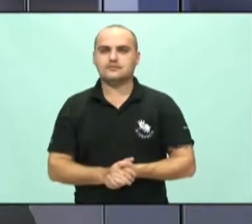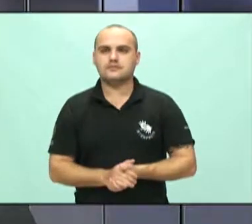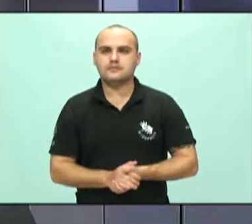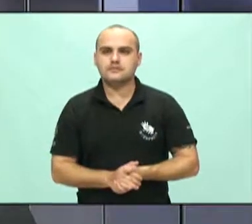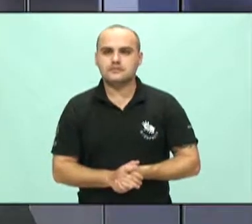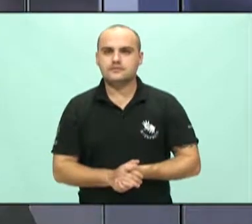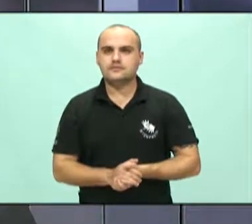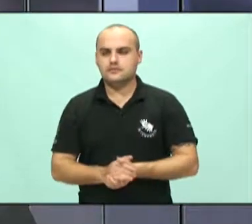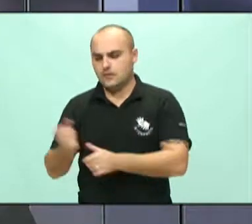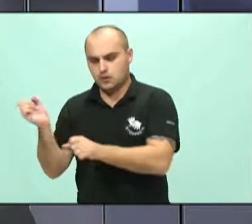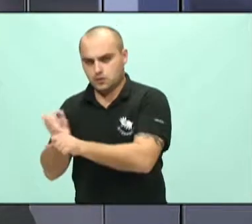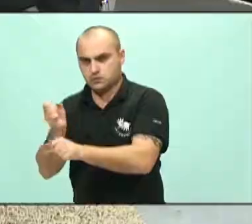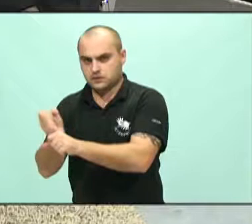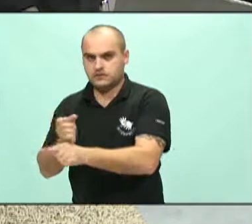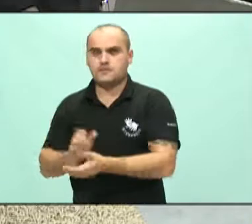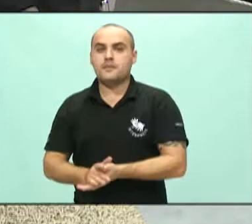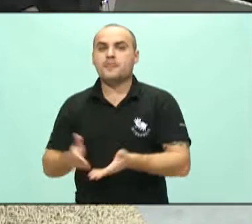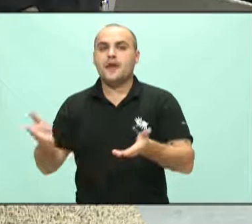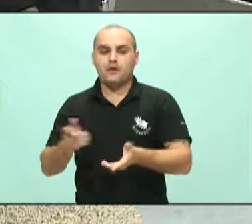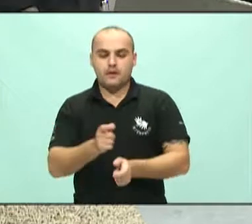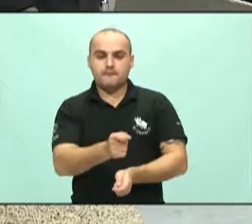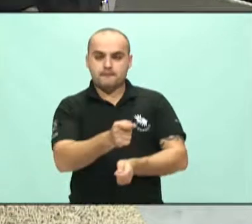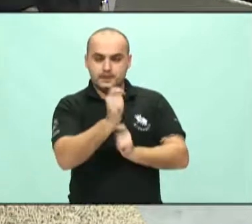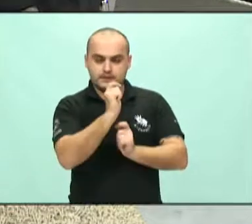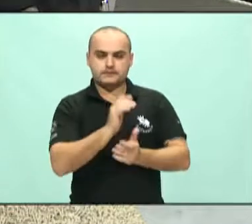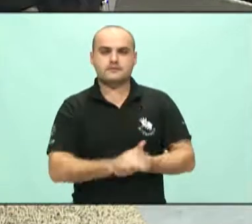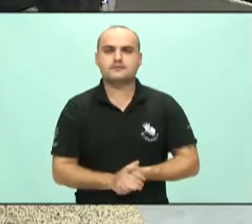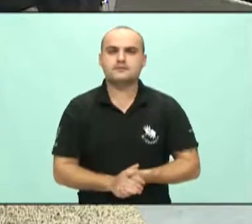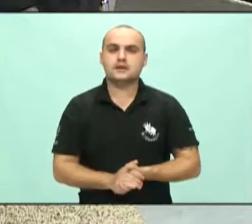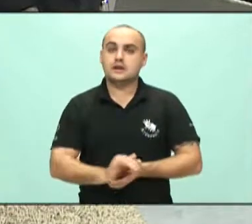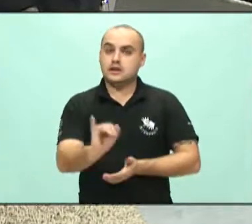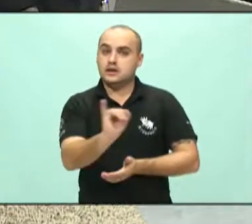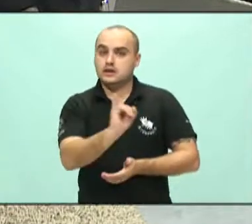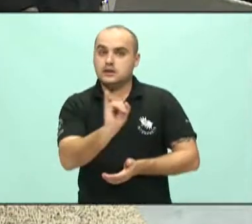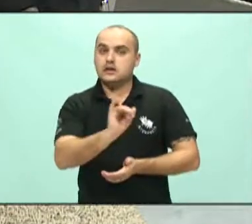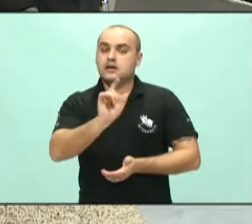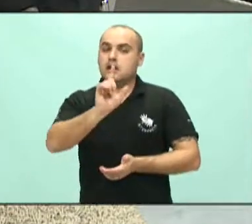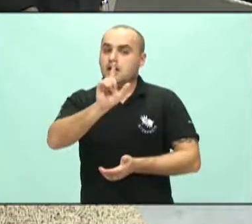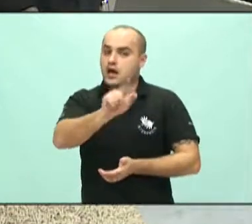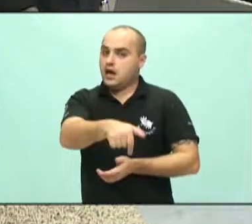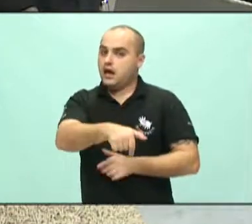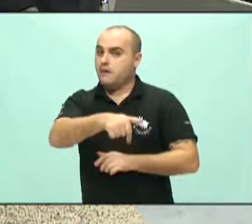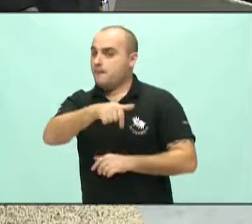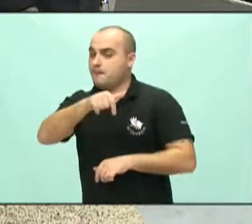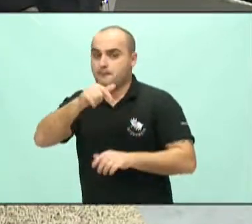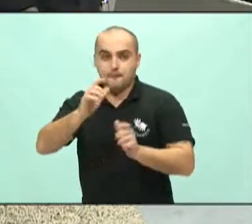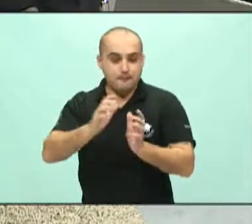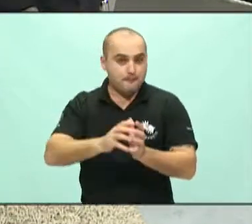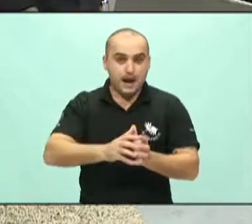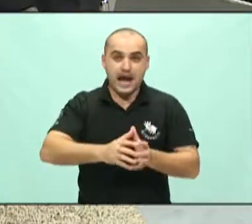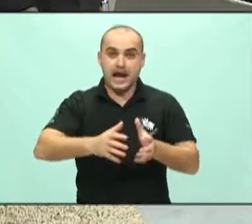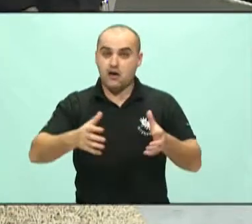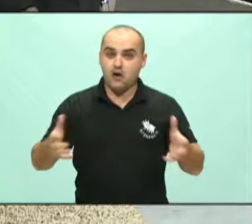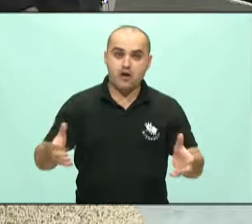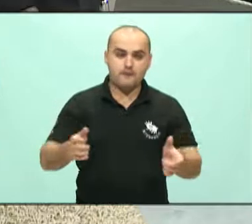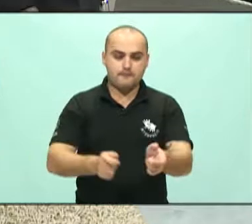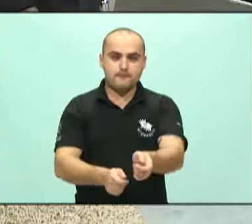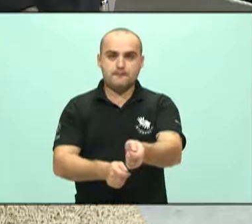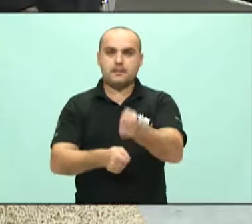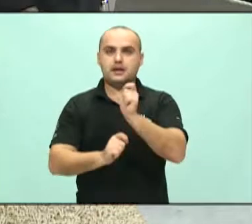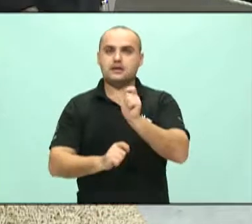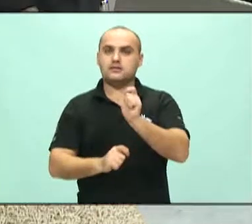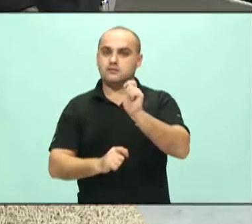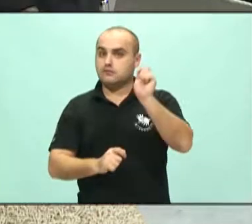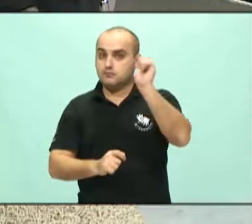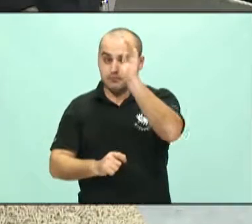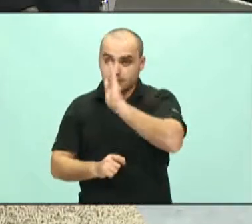Construção naval. Construção naval. A pesca. Itajaí é o maior porto pesqueiro do Brasil. Aqui